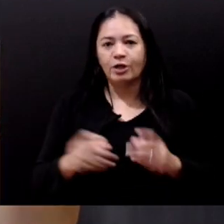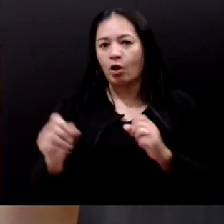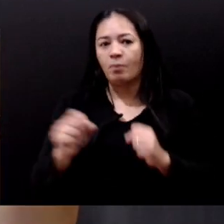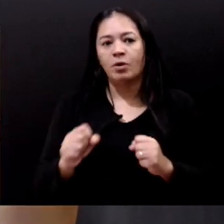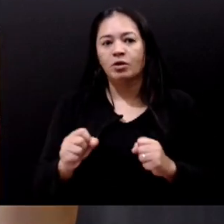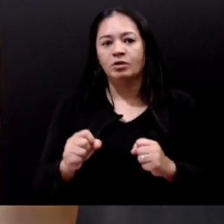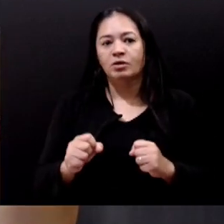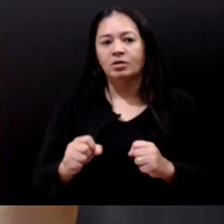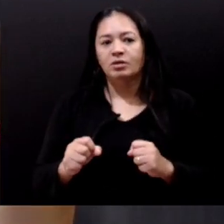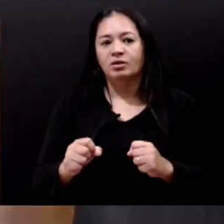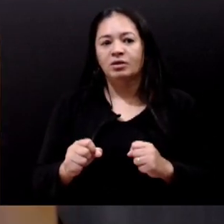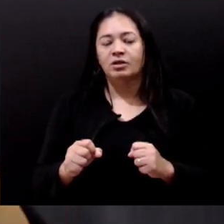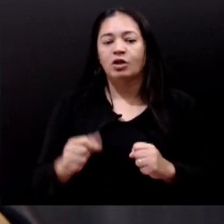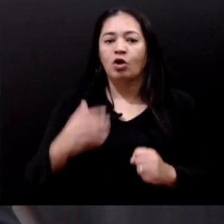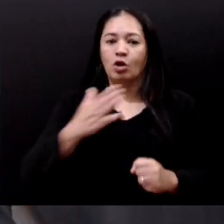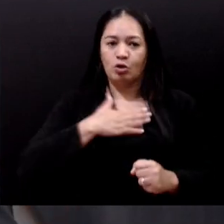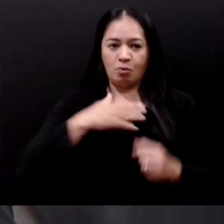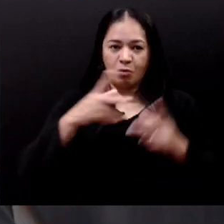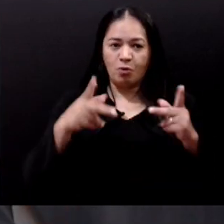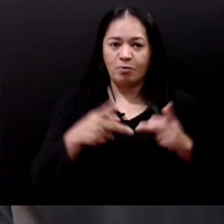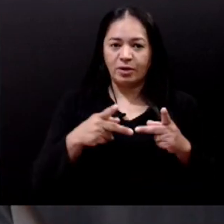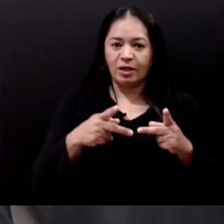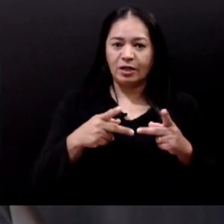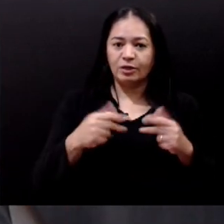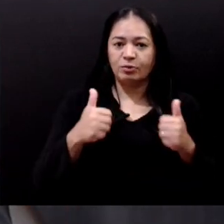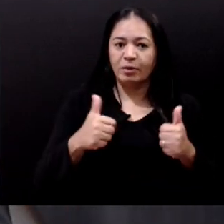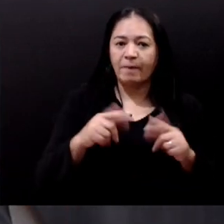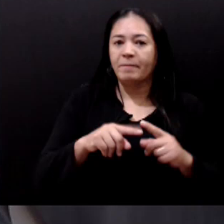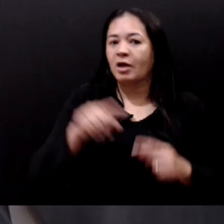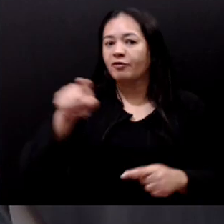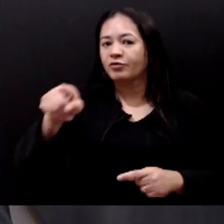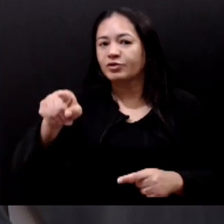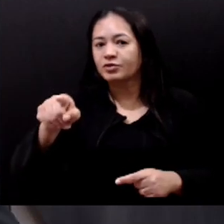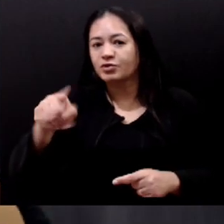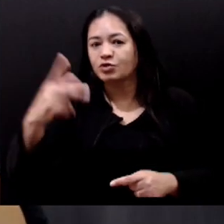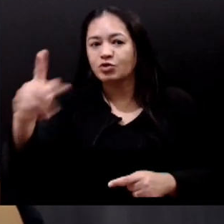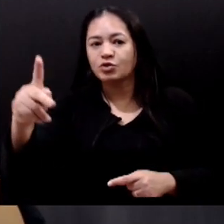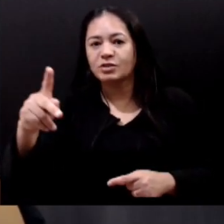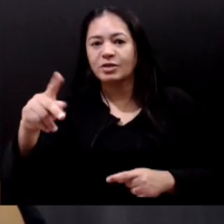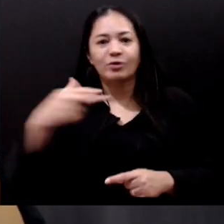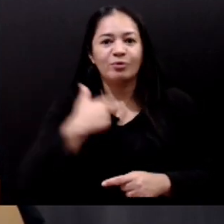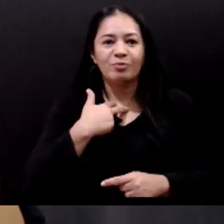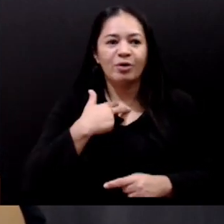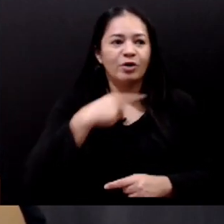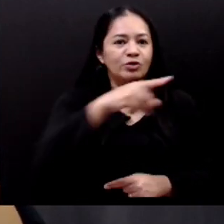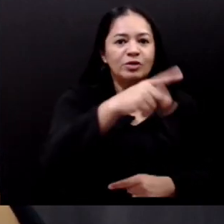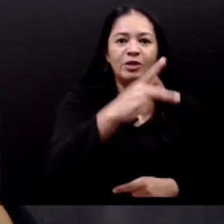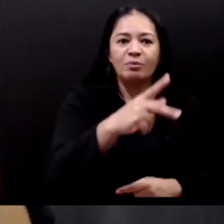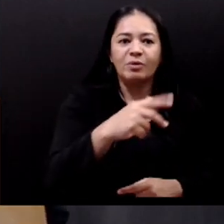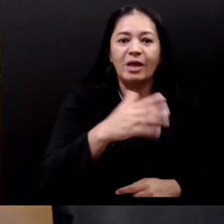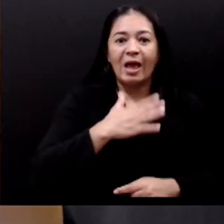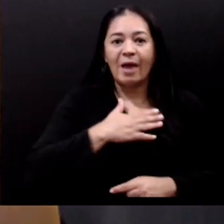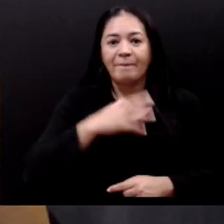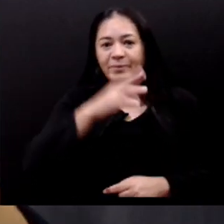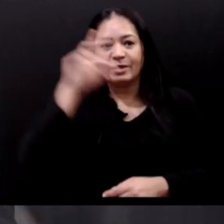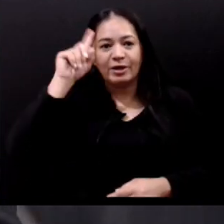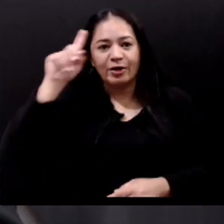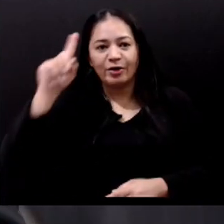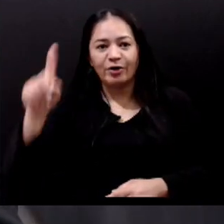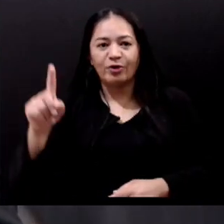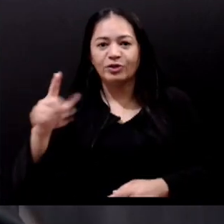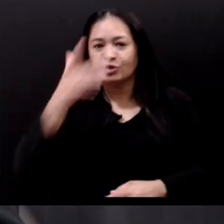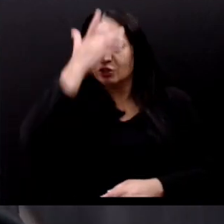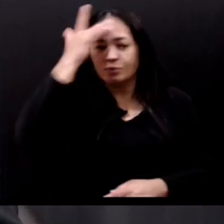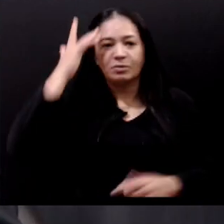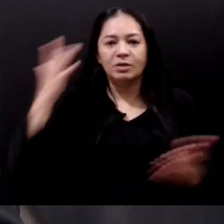você pode colocar no seu, o que a pessoa que está Uhum. assistindo pode Uhum. colocar no dela. A minha rotina de pessoa, né, com a